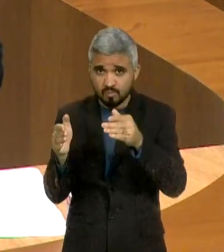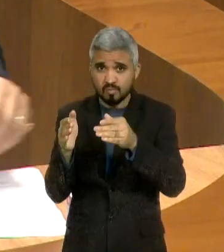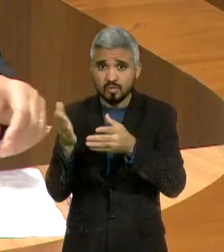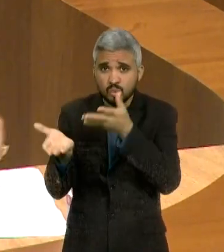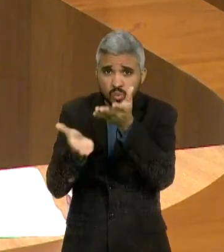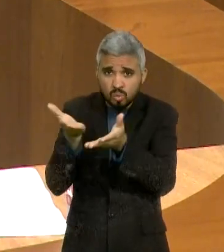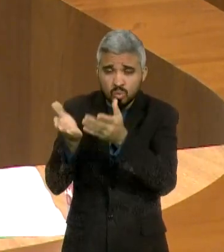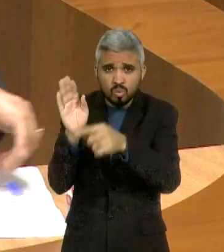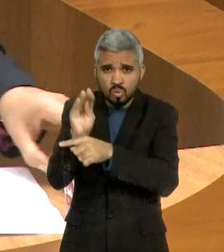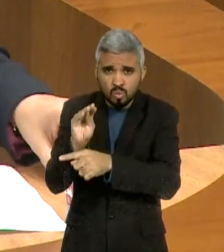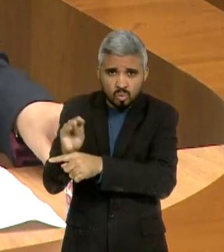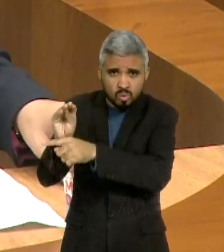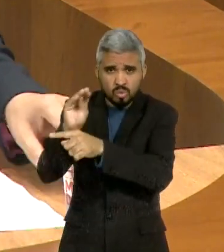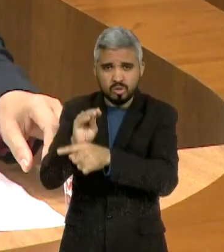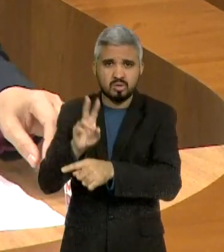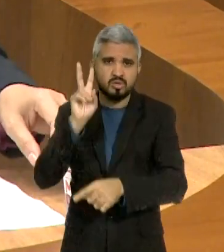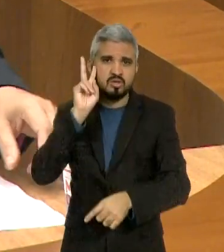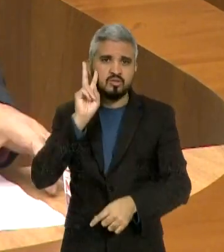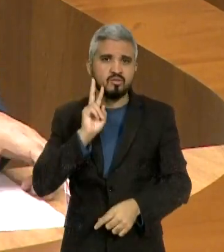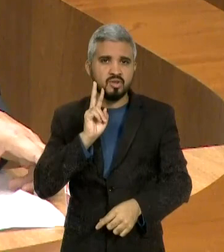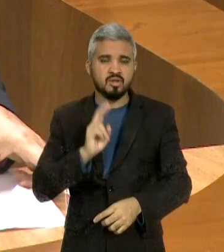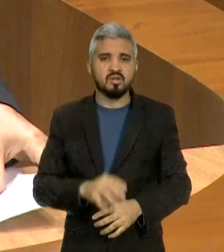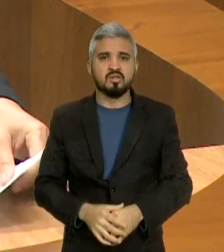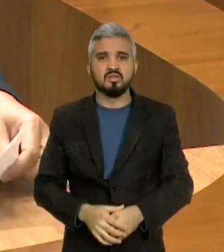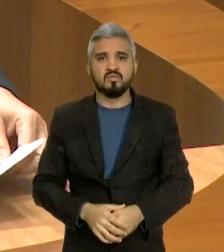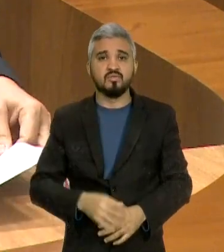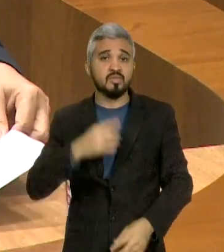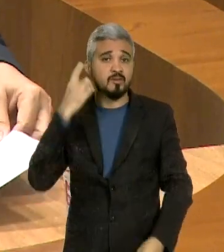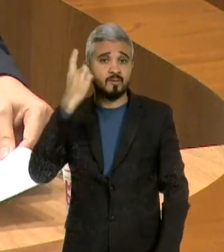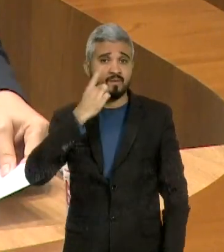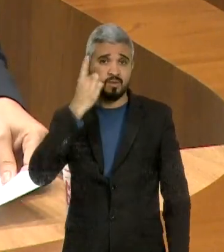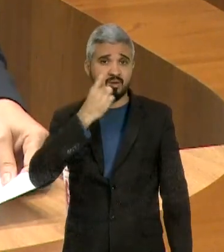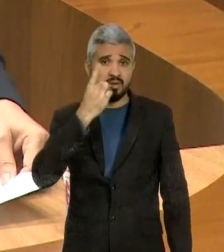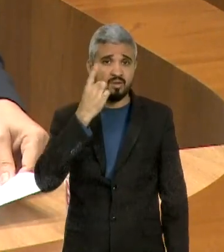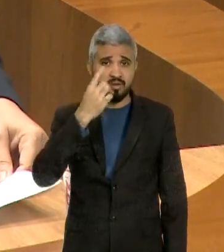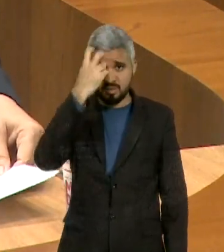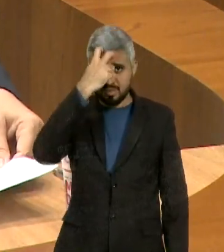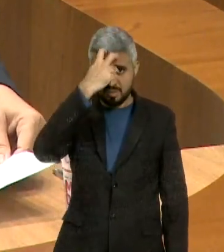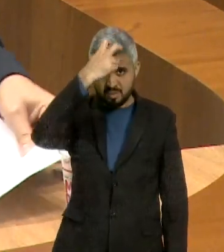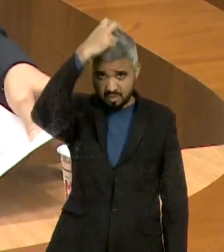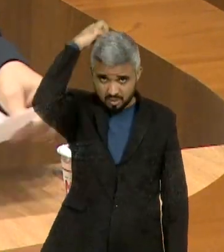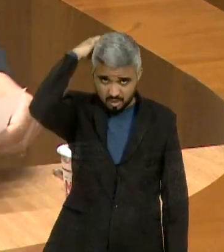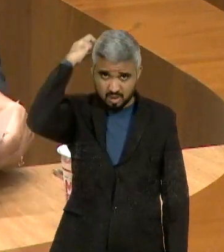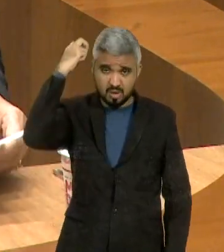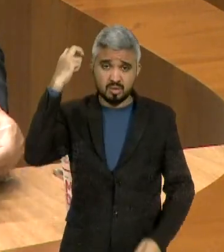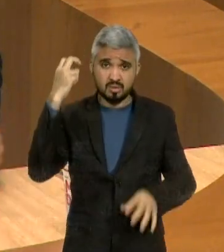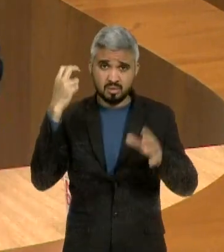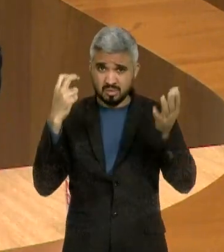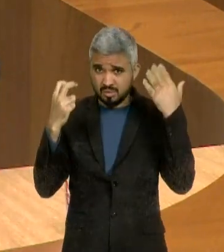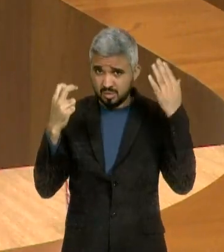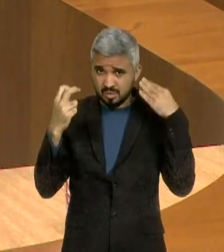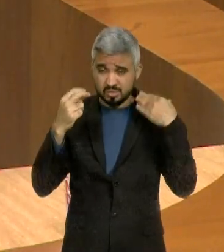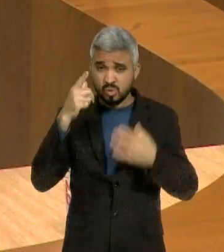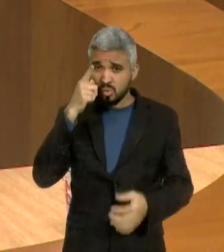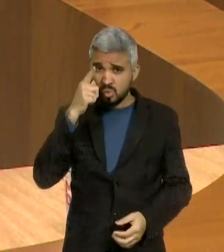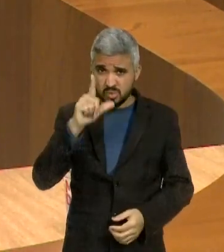primeira legislatura, deputado Neto Evangelista, nós conseguimos,